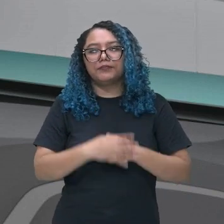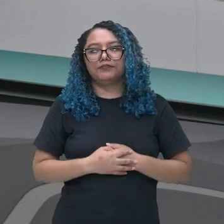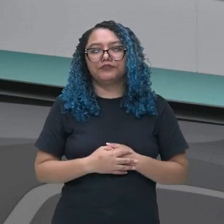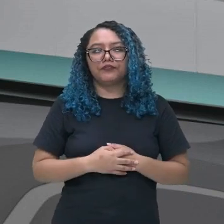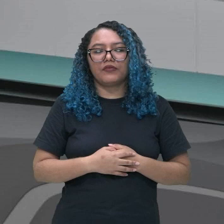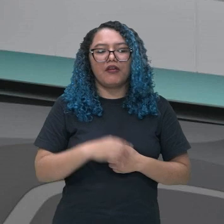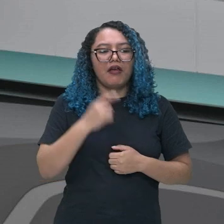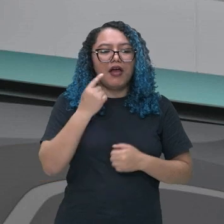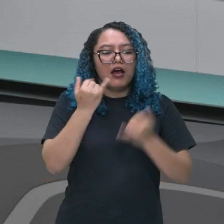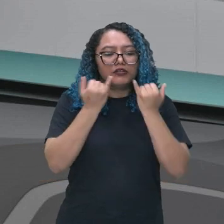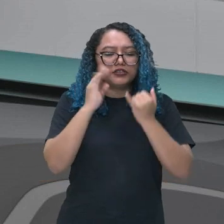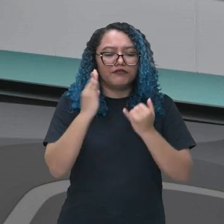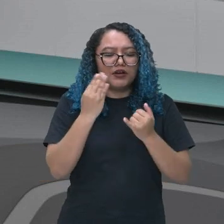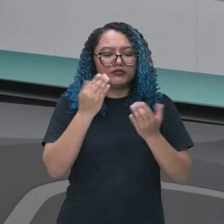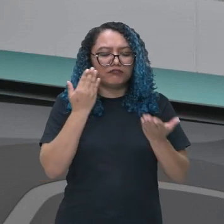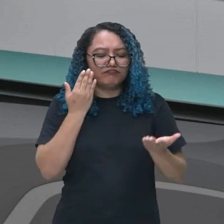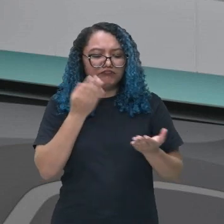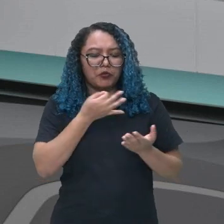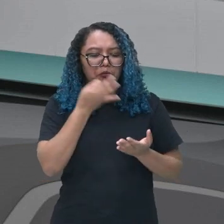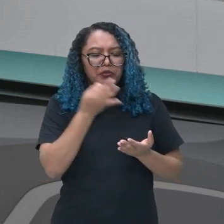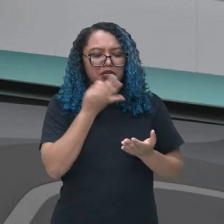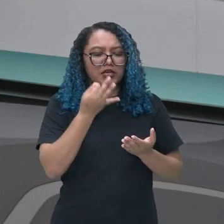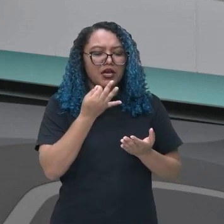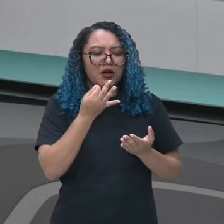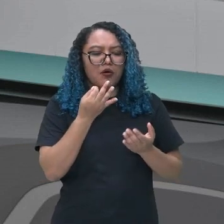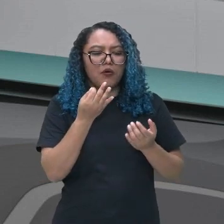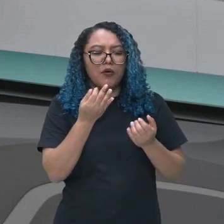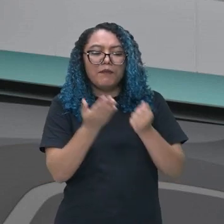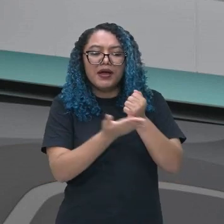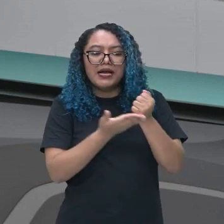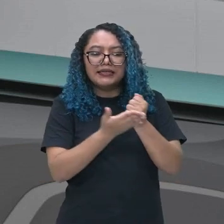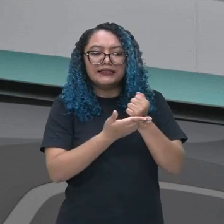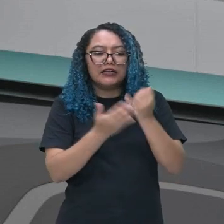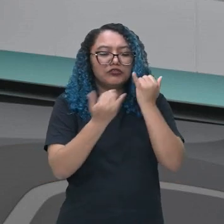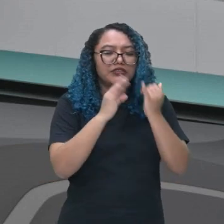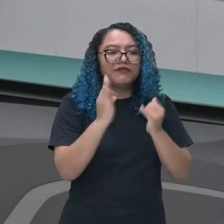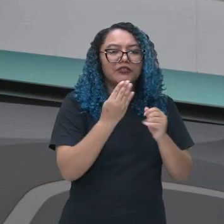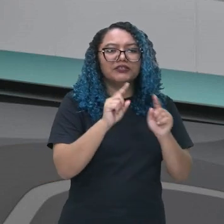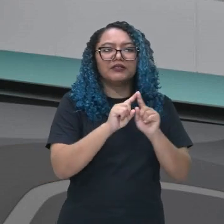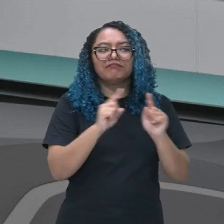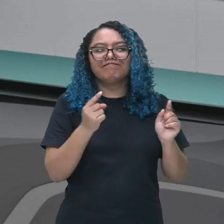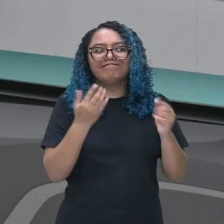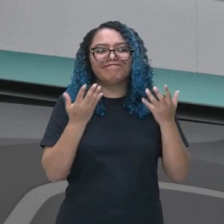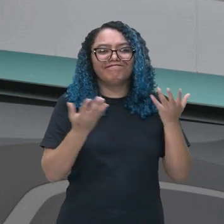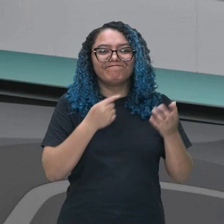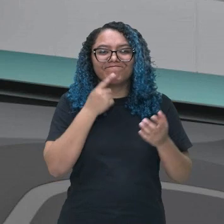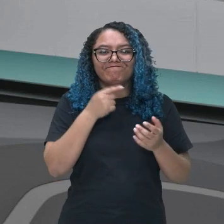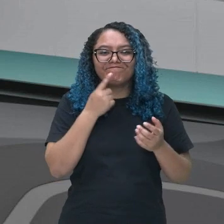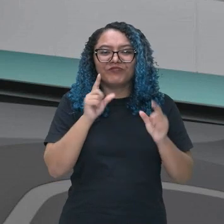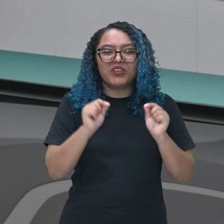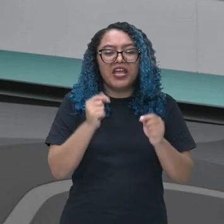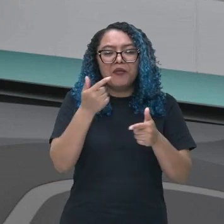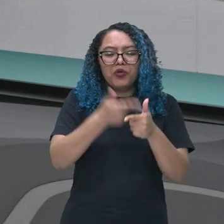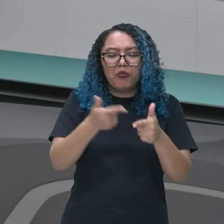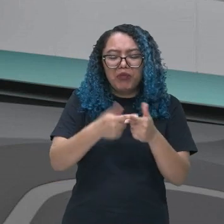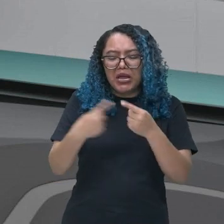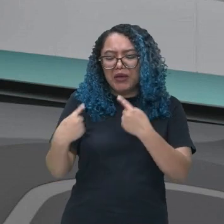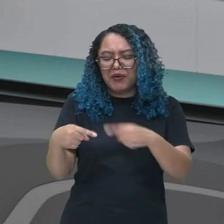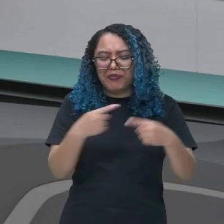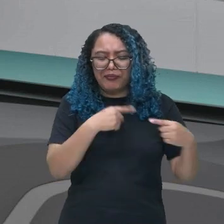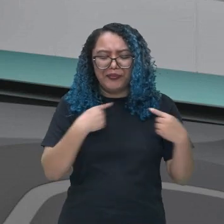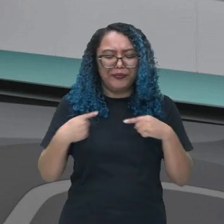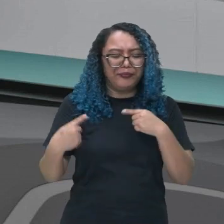determinado assunto que é falso. E aí isso gera discussões, problemas mesmo na hora da gente